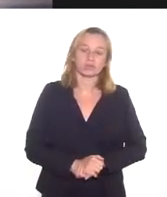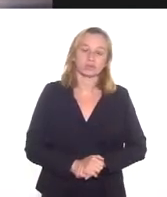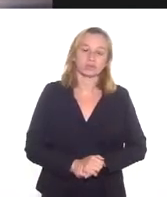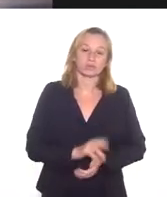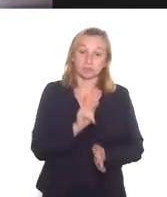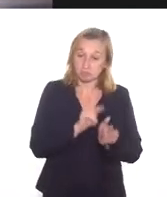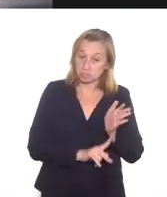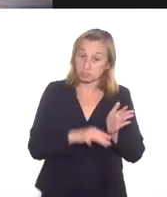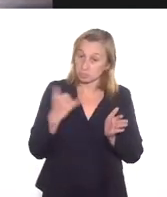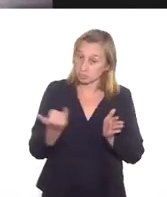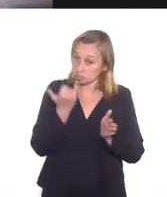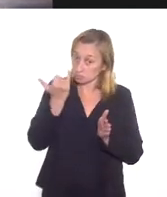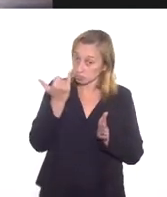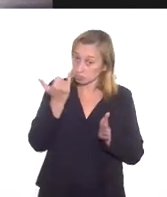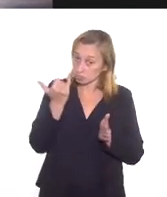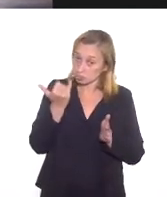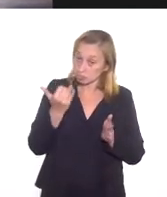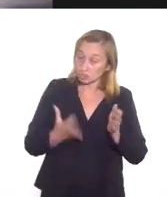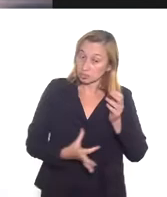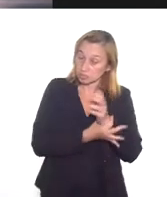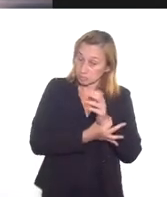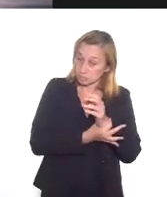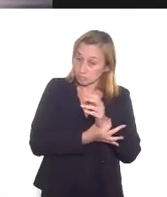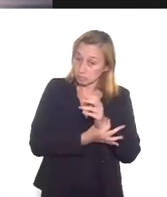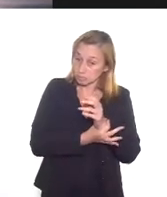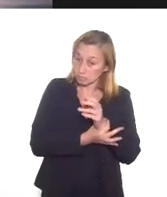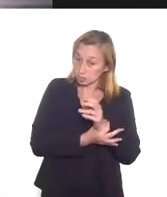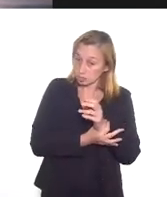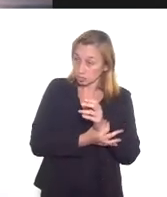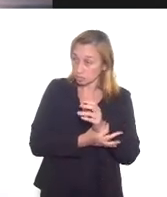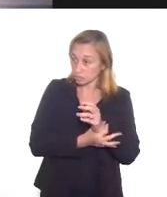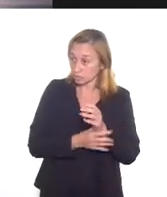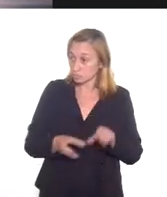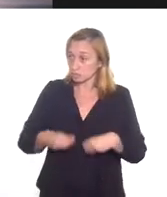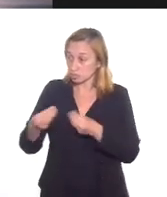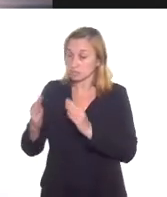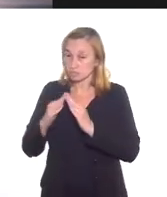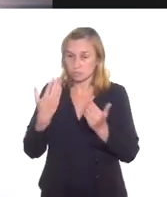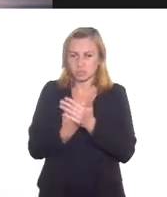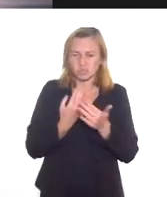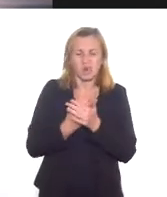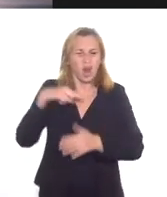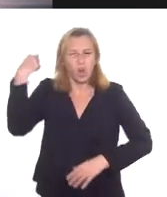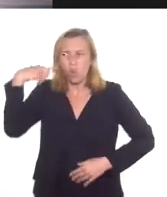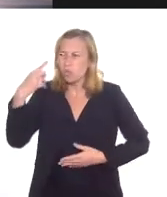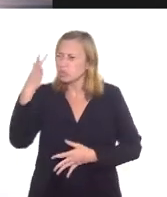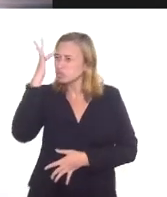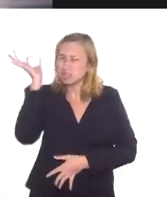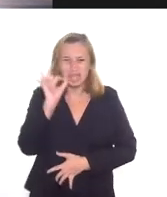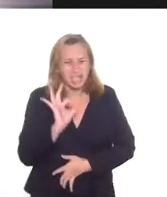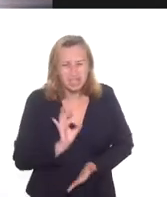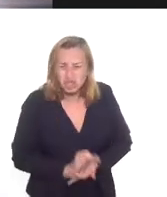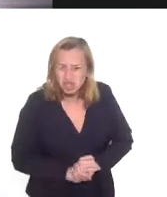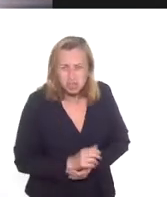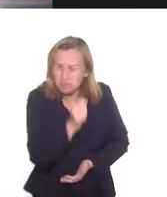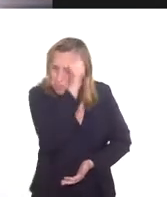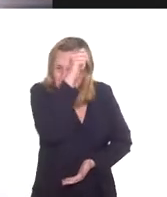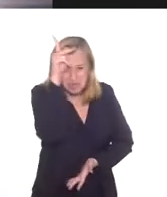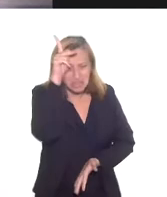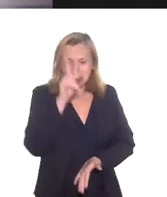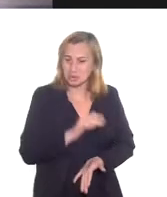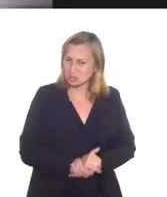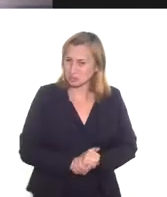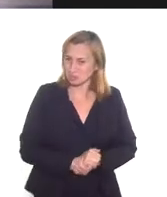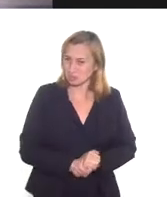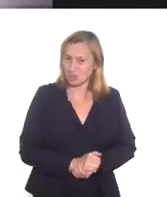tão importante que segura essa loucura. Sinceramente, eu não tenho entendido a cabeça do prefeito